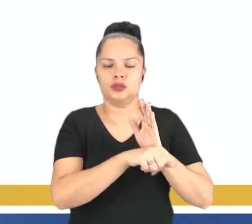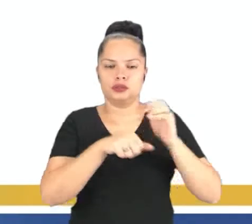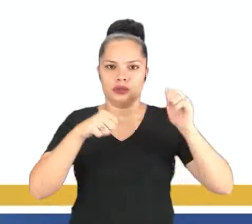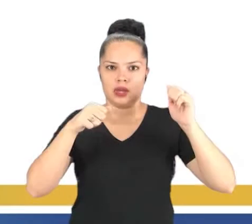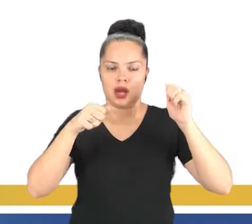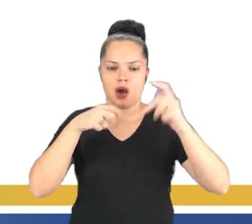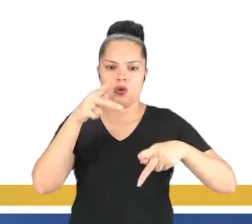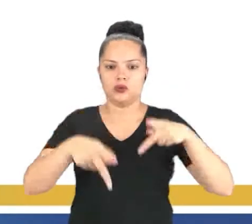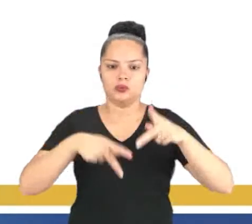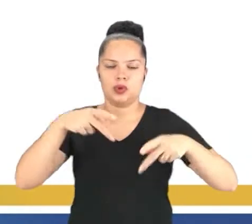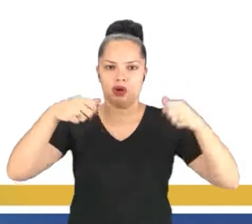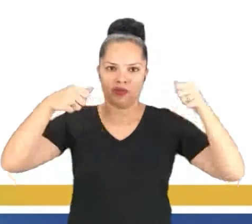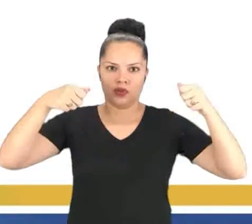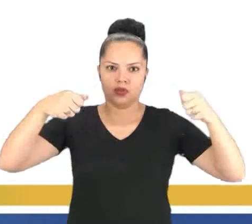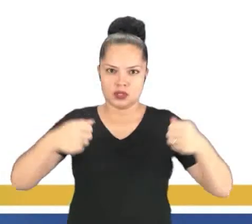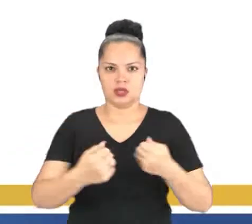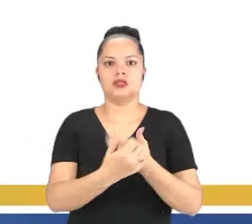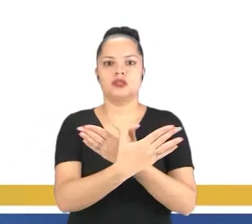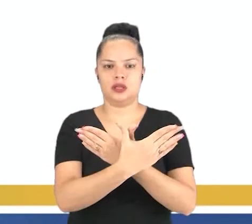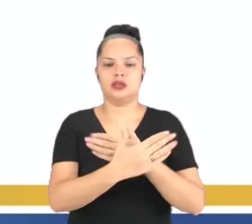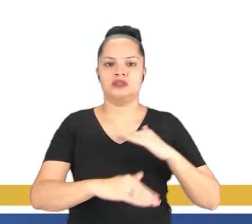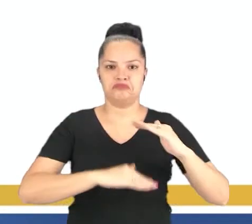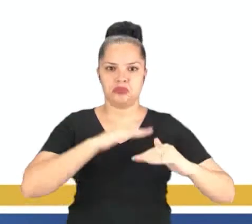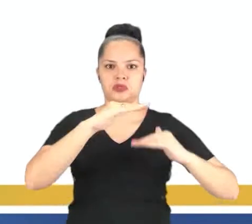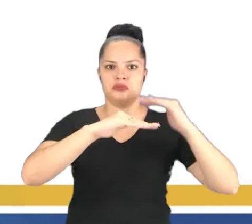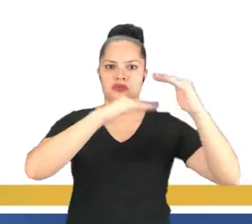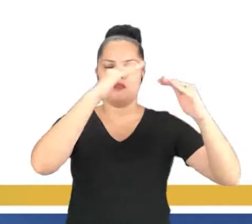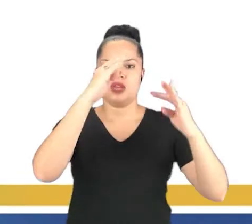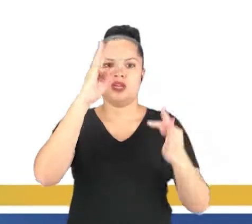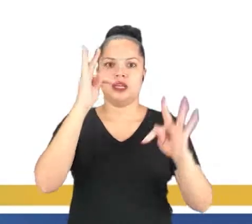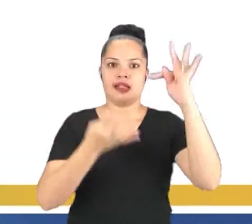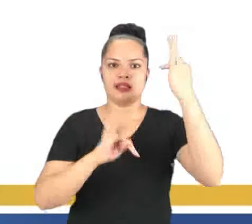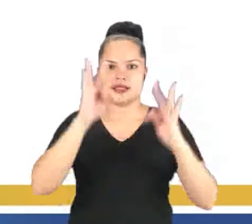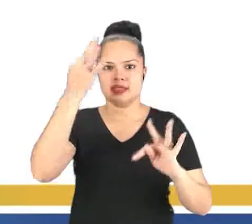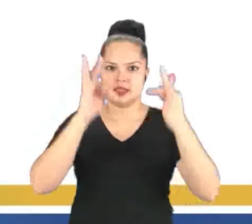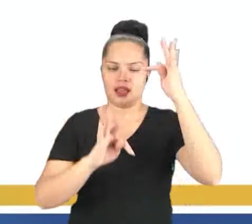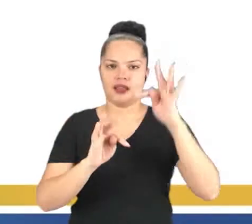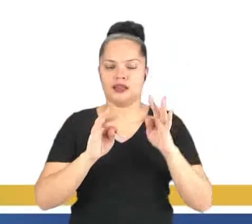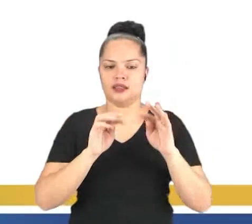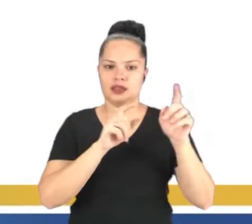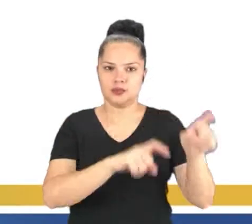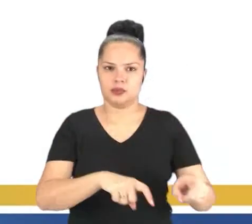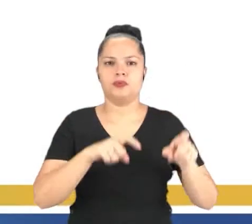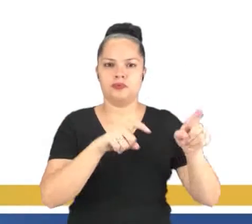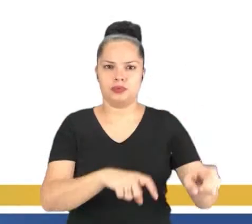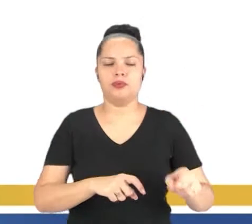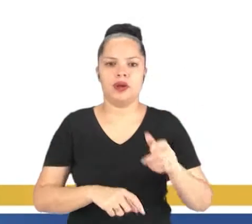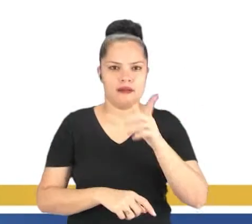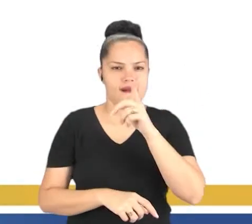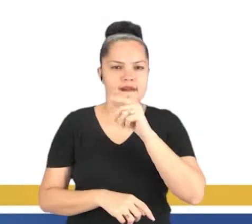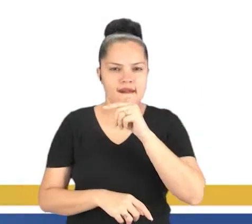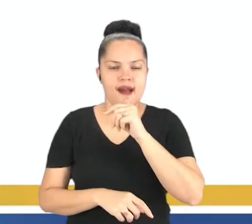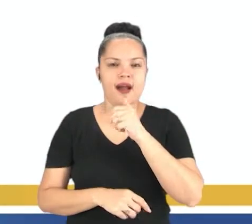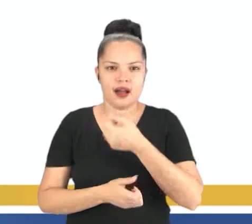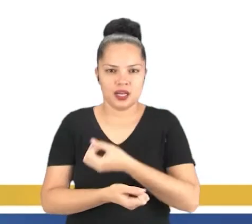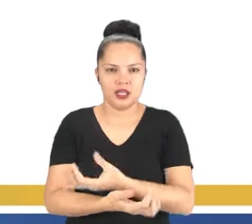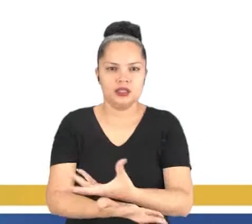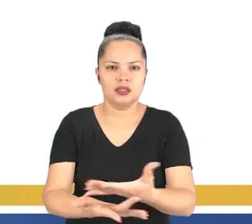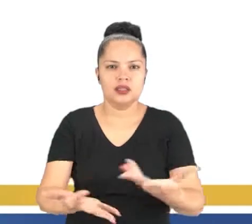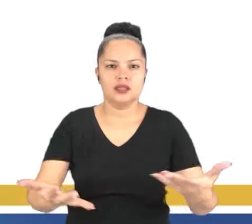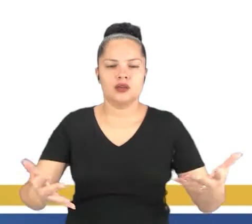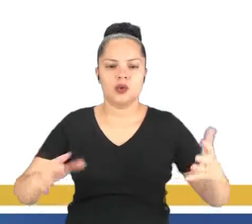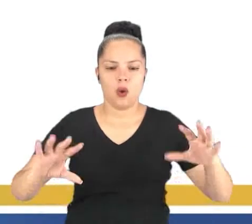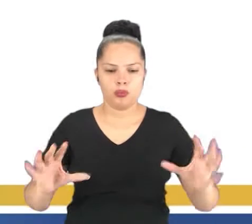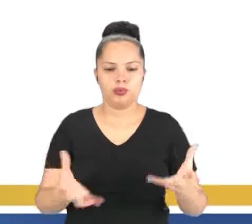eles os astecas desenvolveram muito as técnicas as técnicas agrícolas construindo obras de drenagem as ilhas de